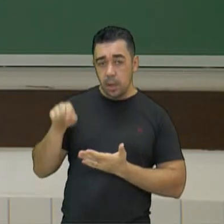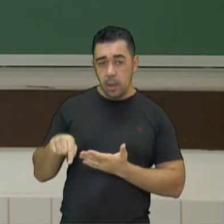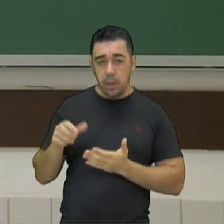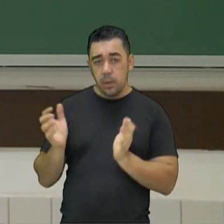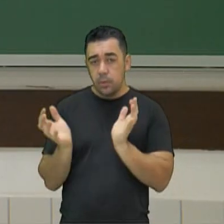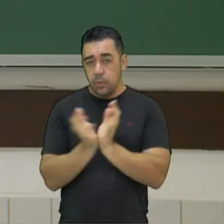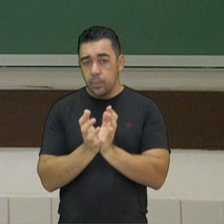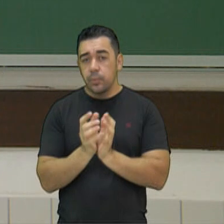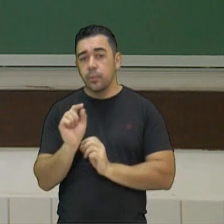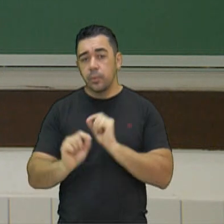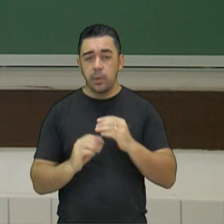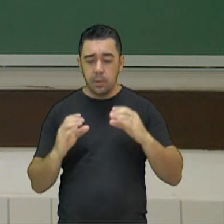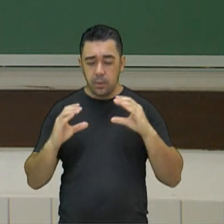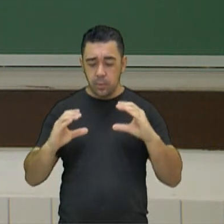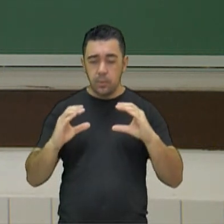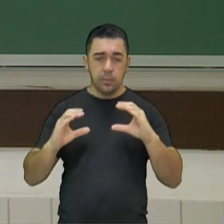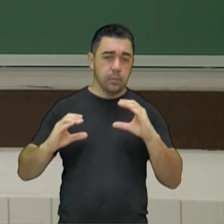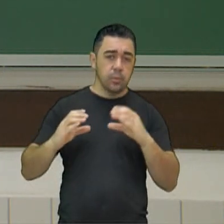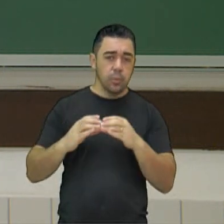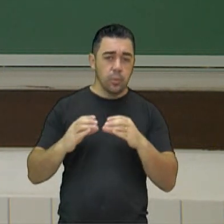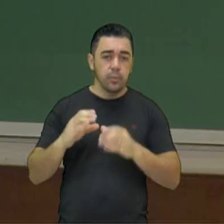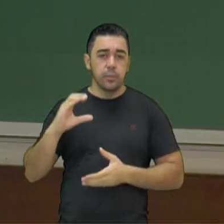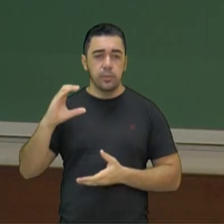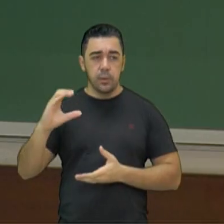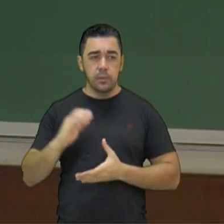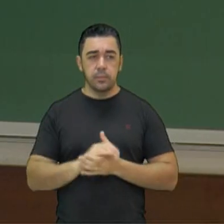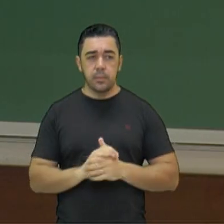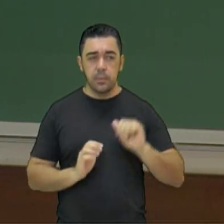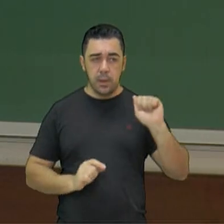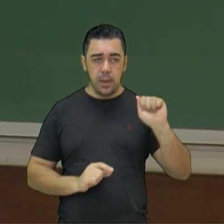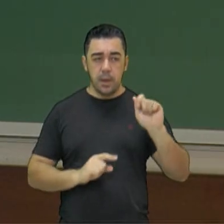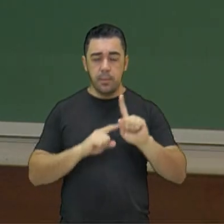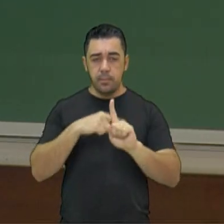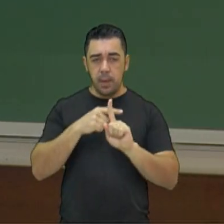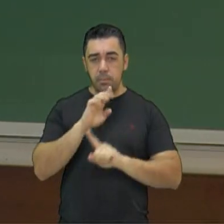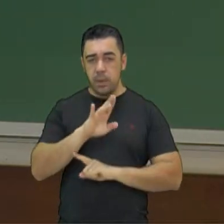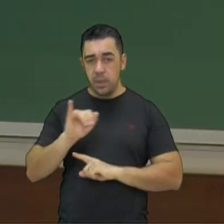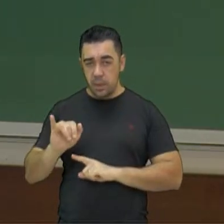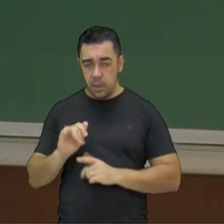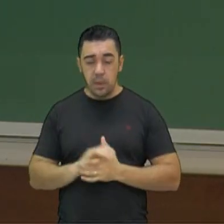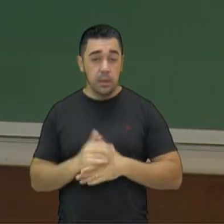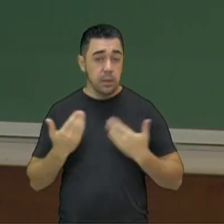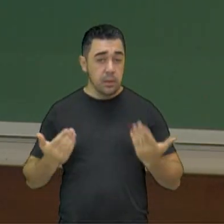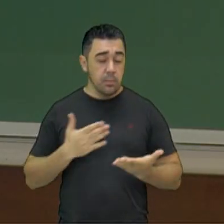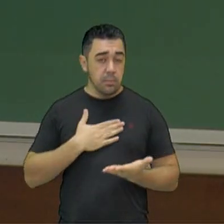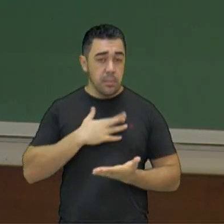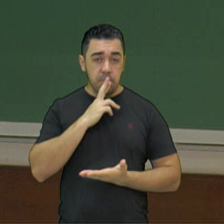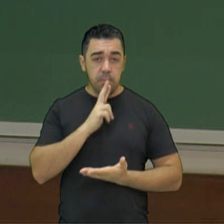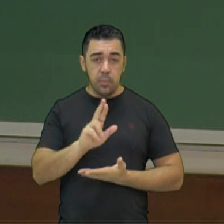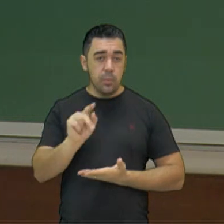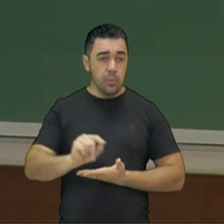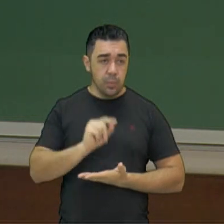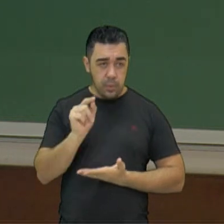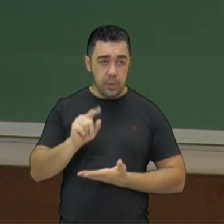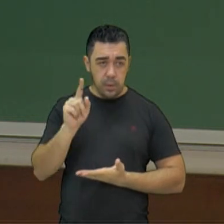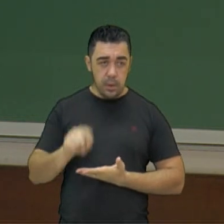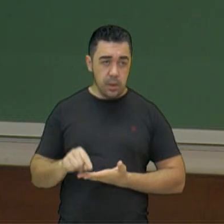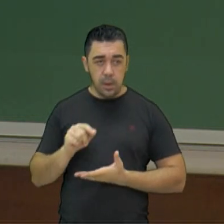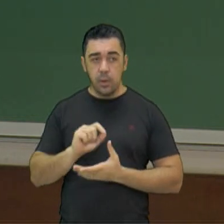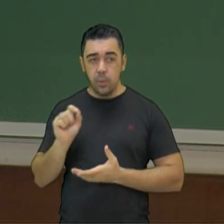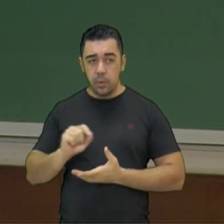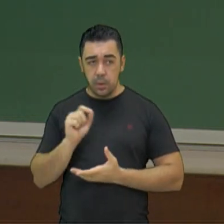é um número complexo. Número complexo A mais BI. Então, a minha resposta tem que ser um número